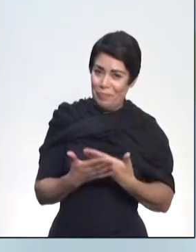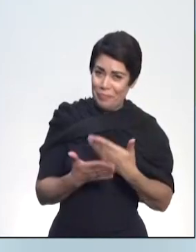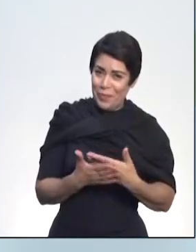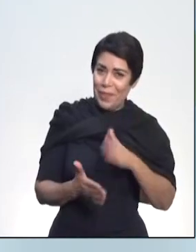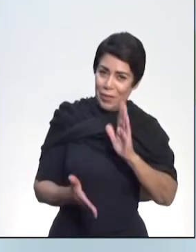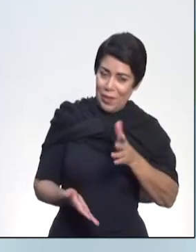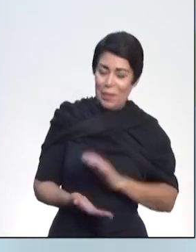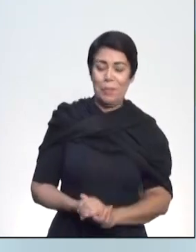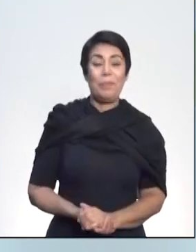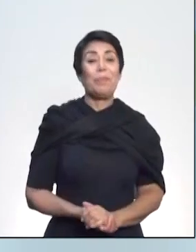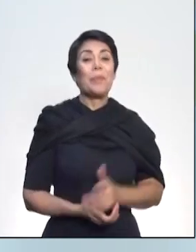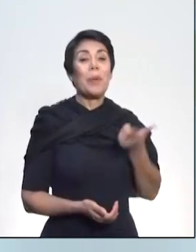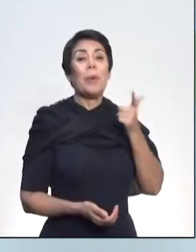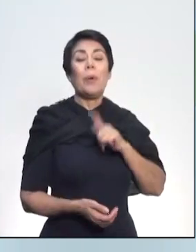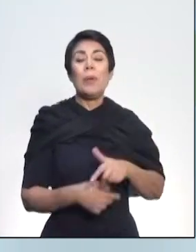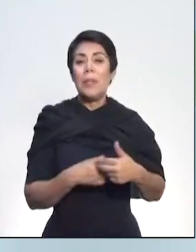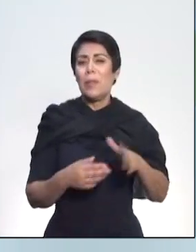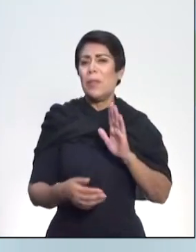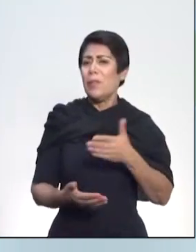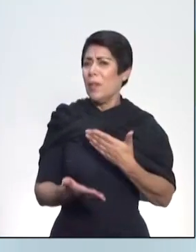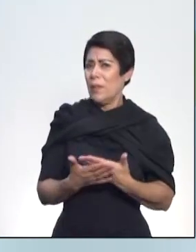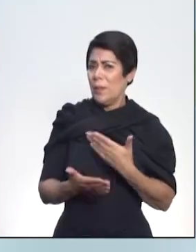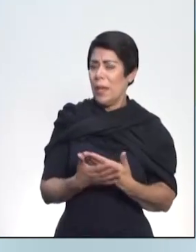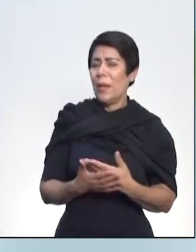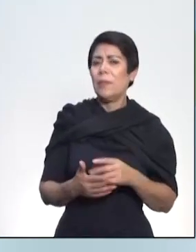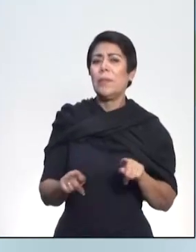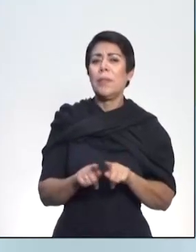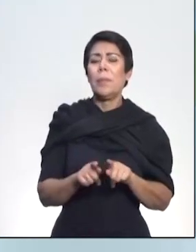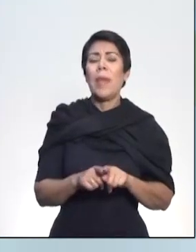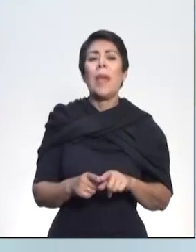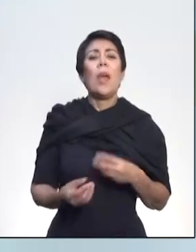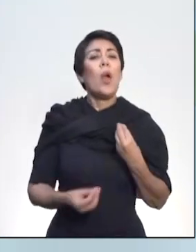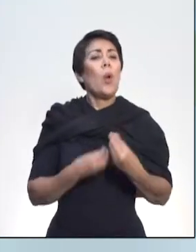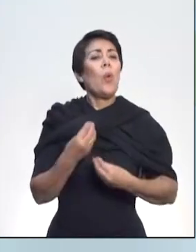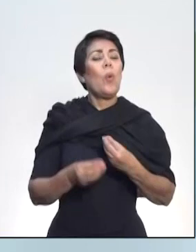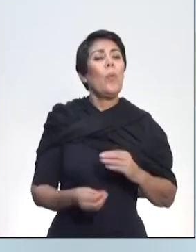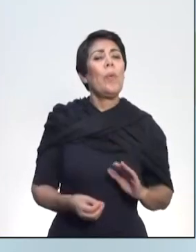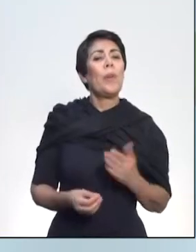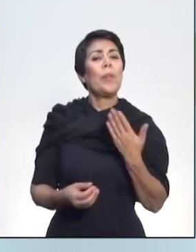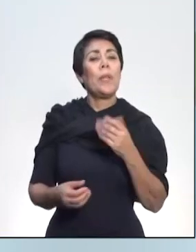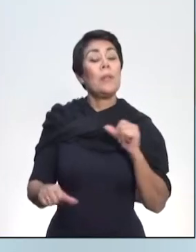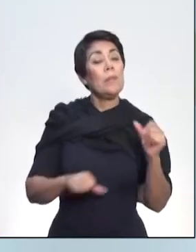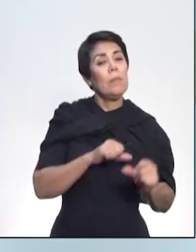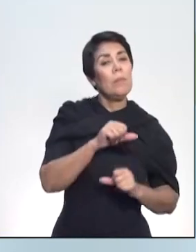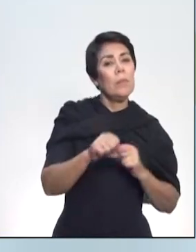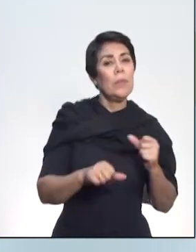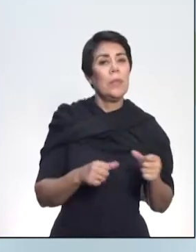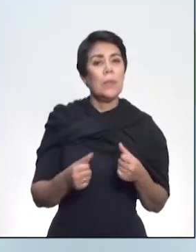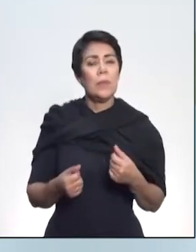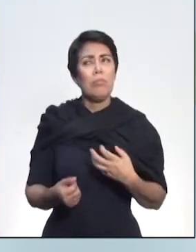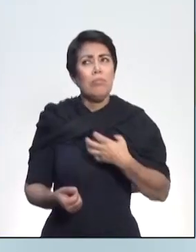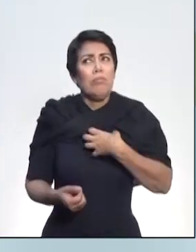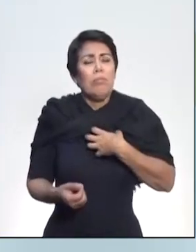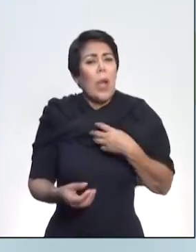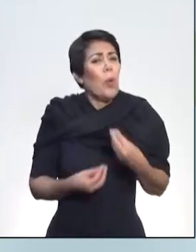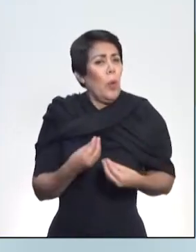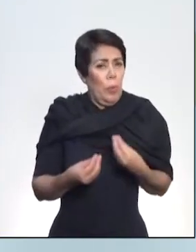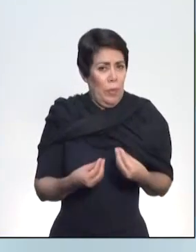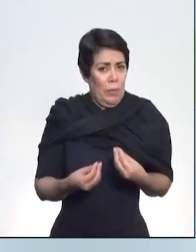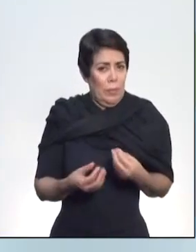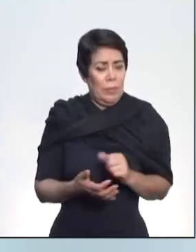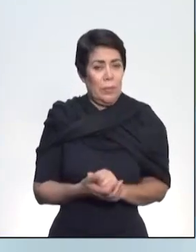viram se refere a como eu lido com as mudanças e as transformações, principalmente